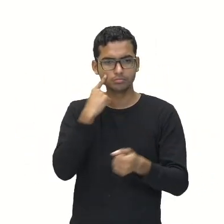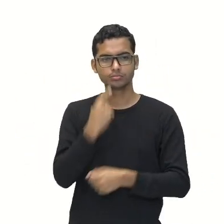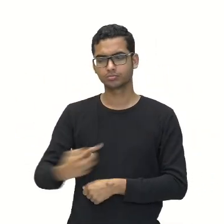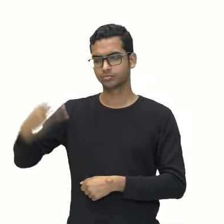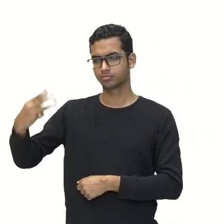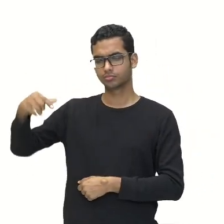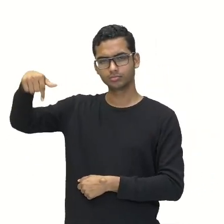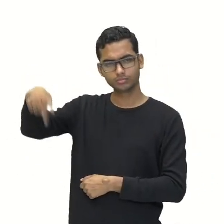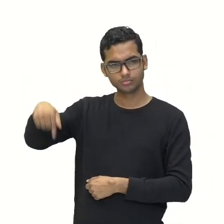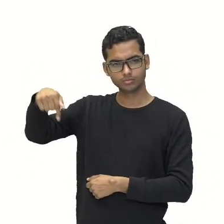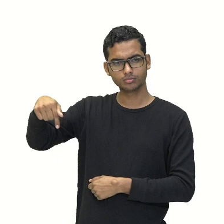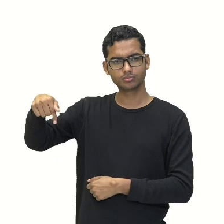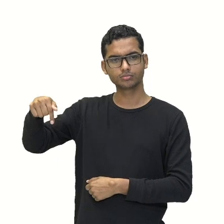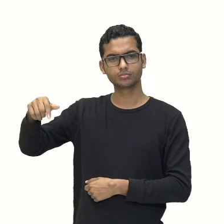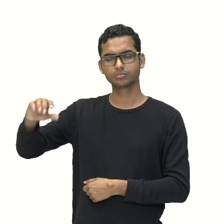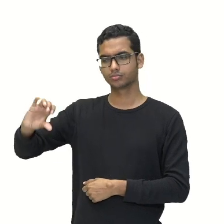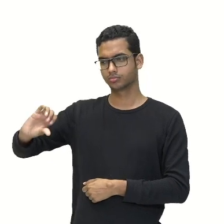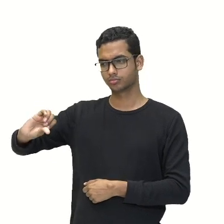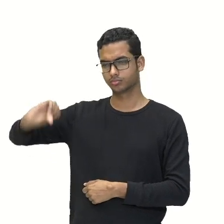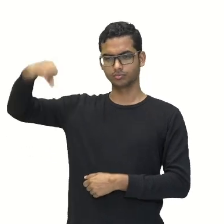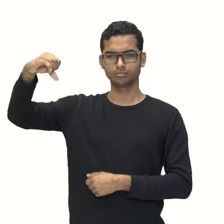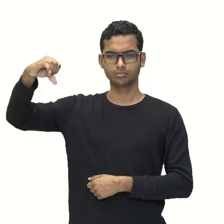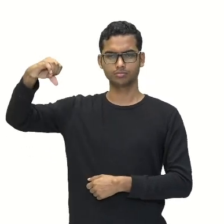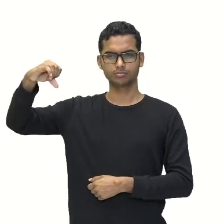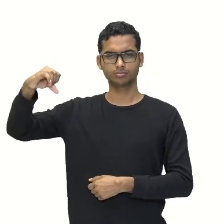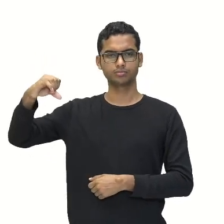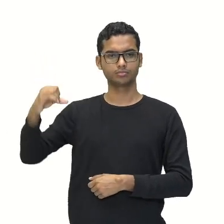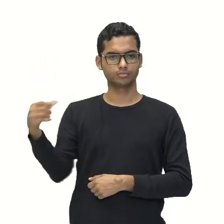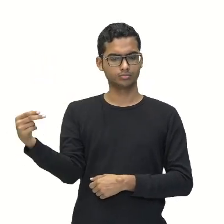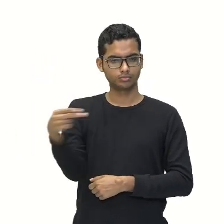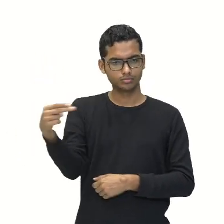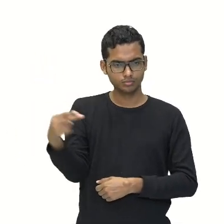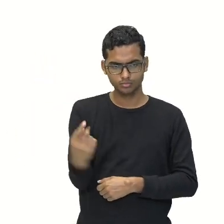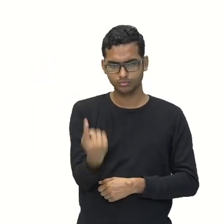3Q elevado a 9 igual a